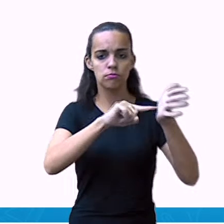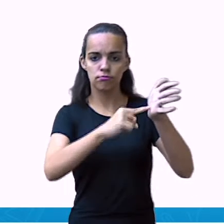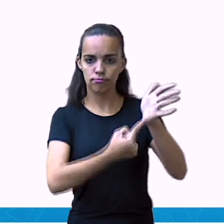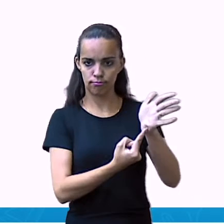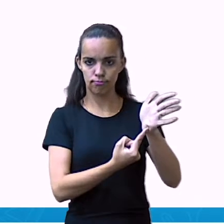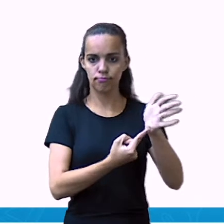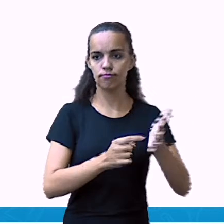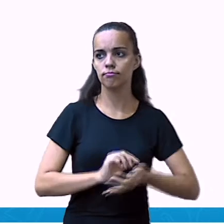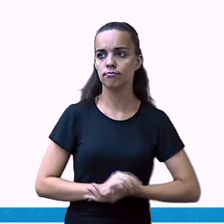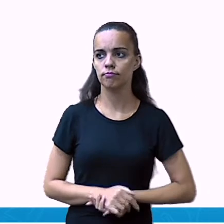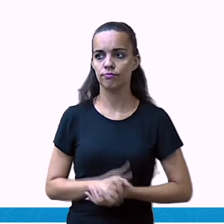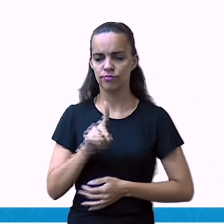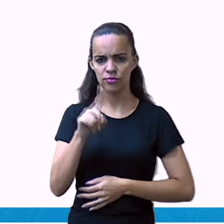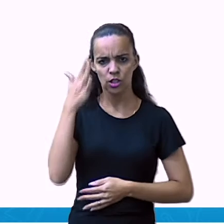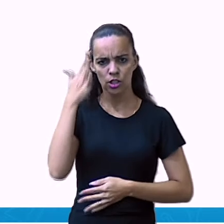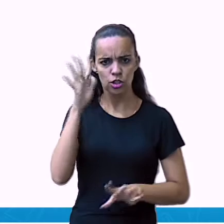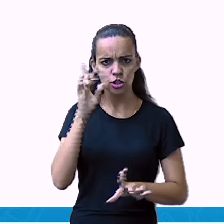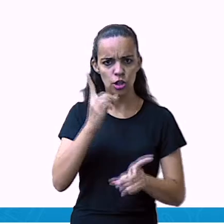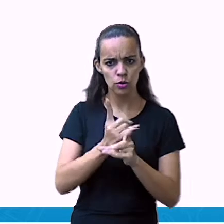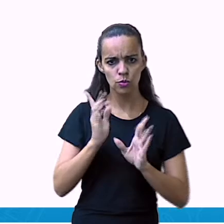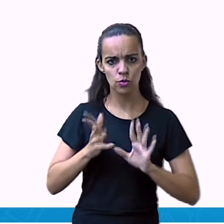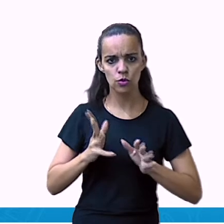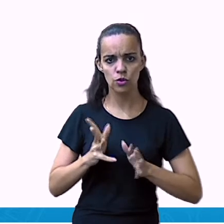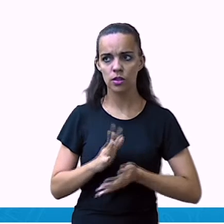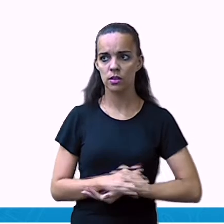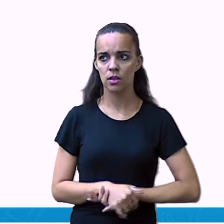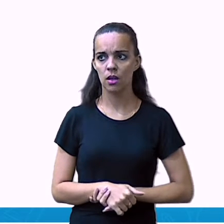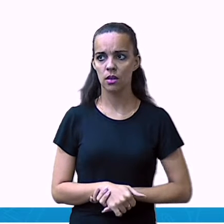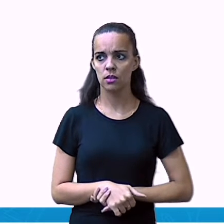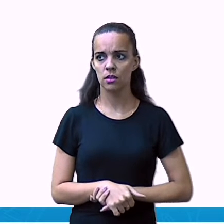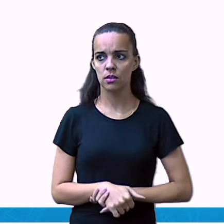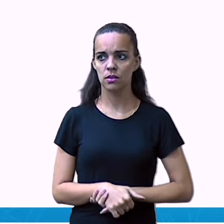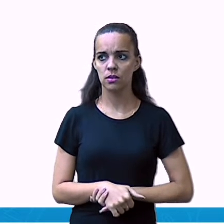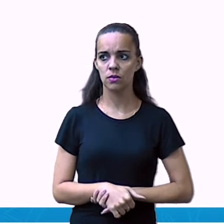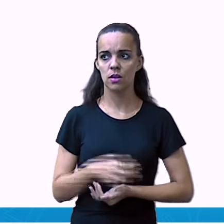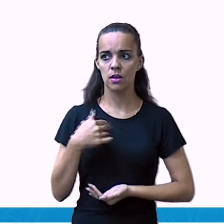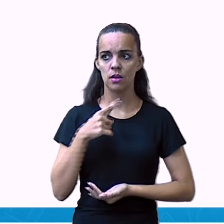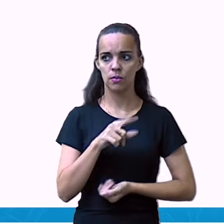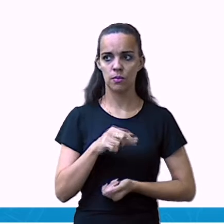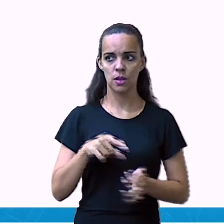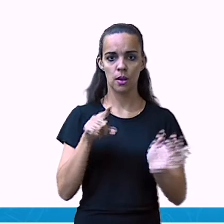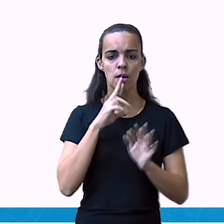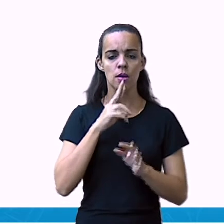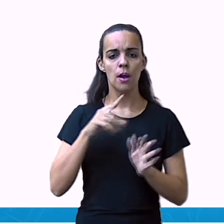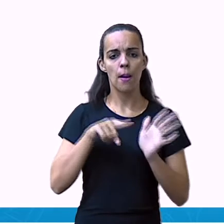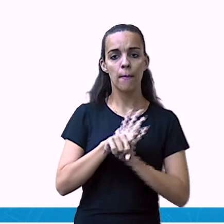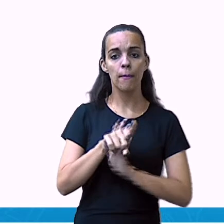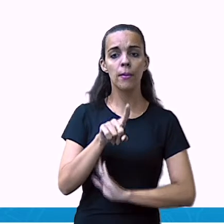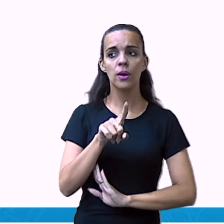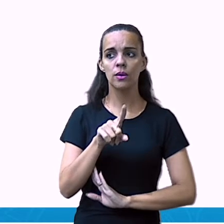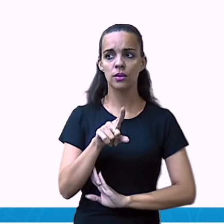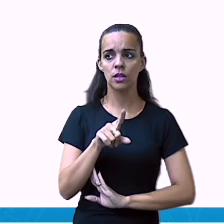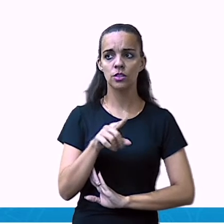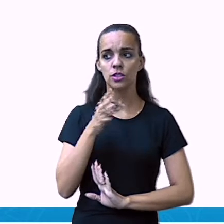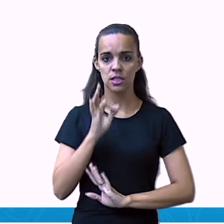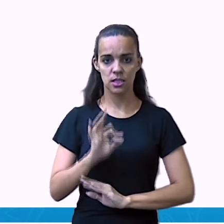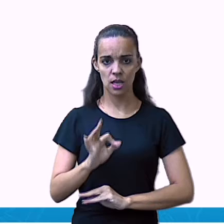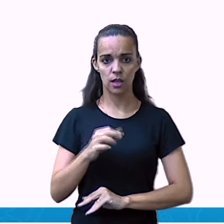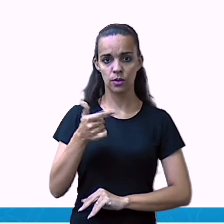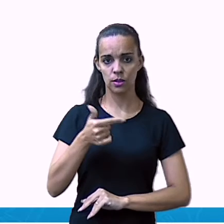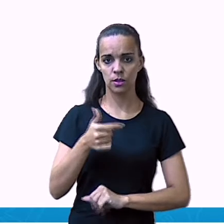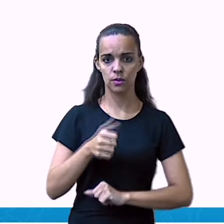aí, pessoal, já identificou? É a segunda alternativa, não é